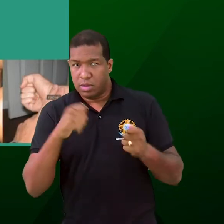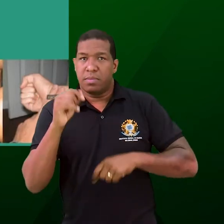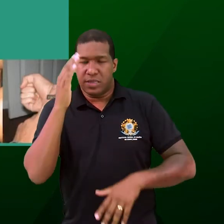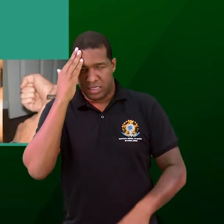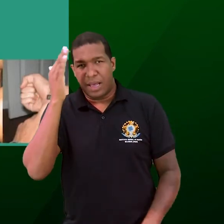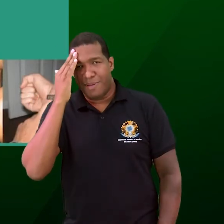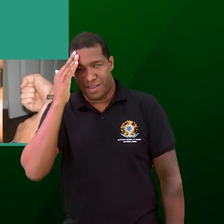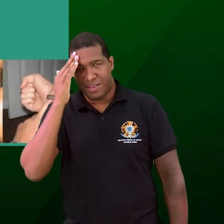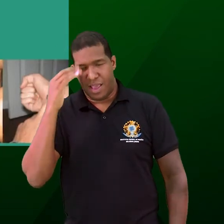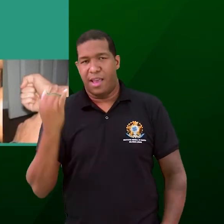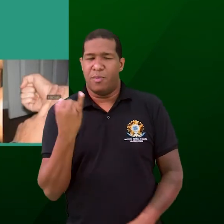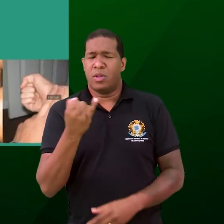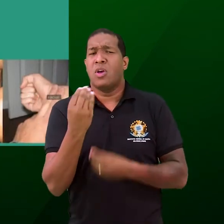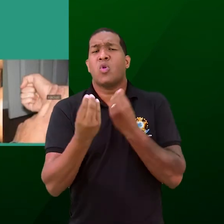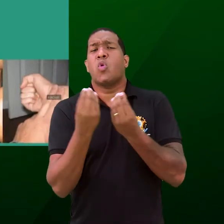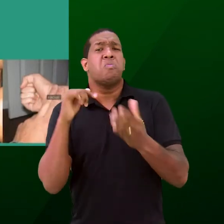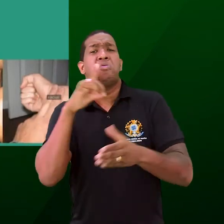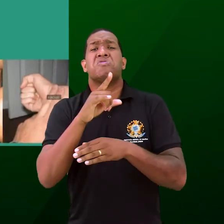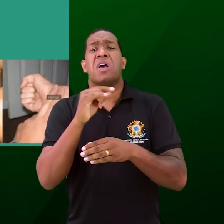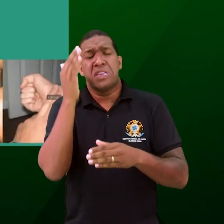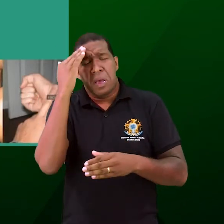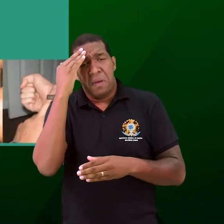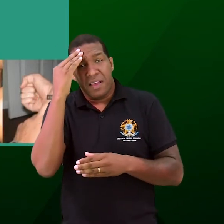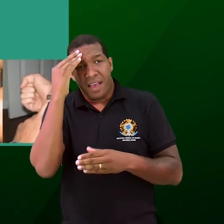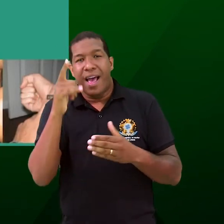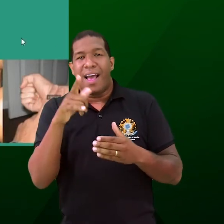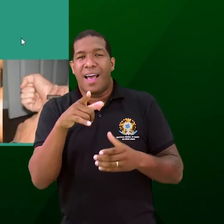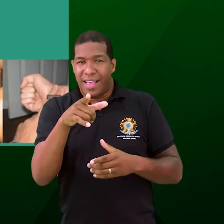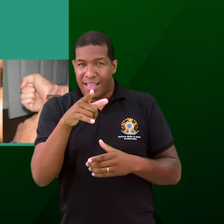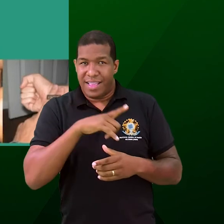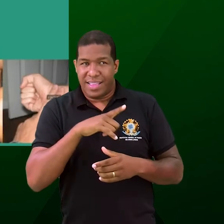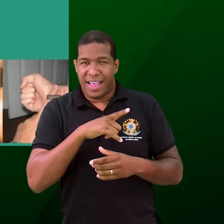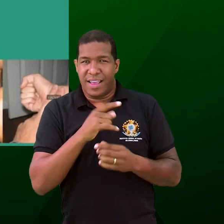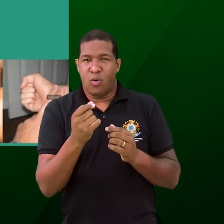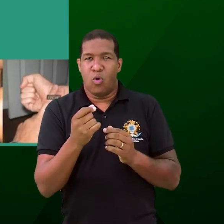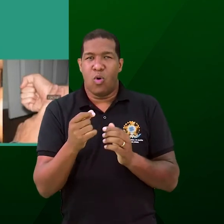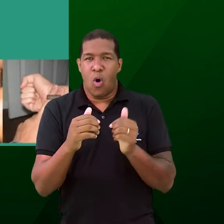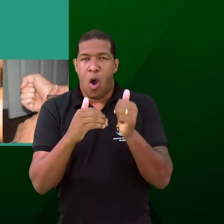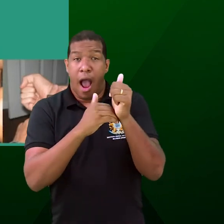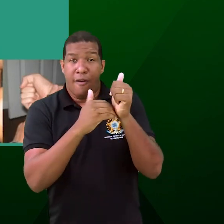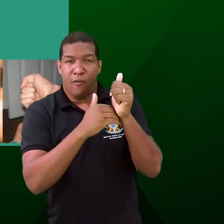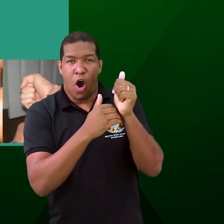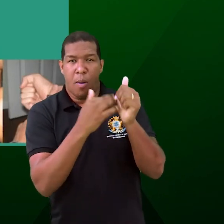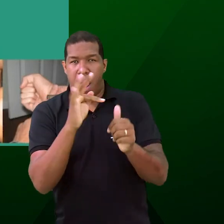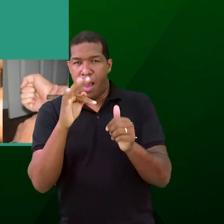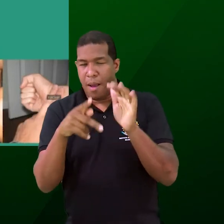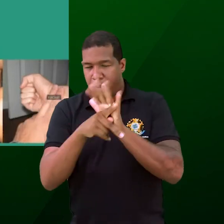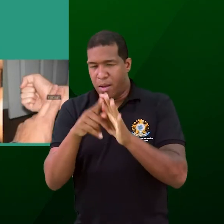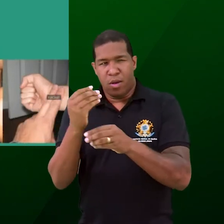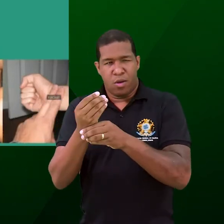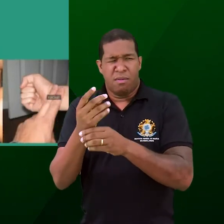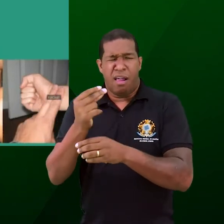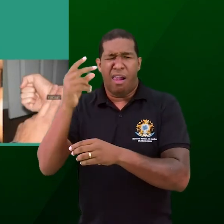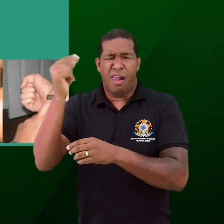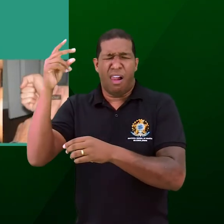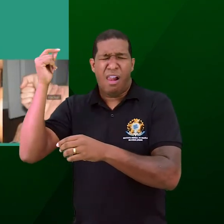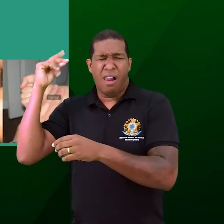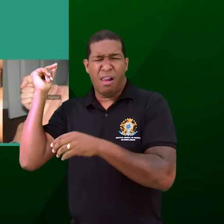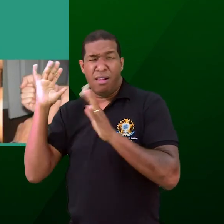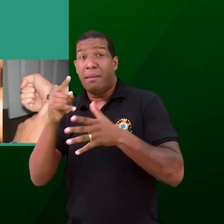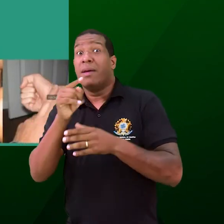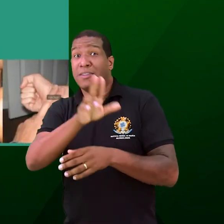algumas vezes de 30 metros e depois para, descansa, caminha. Tá? Isso é especificidade. Então, na corrida, a gente vai ter o